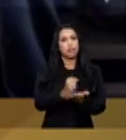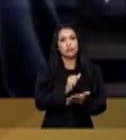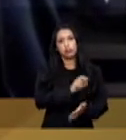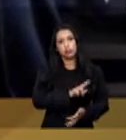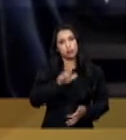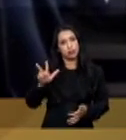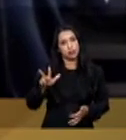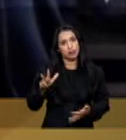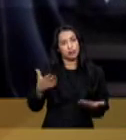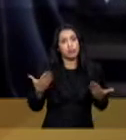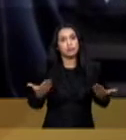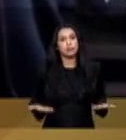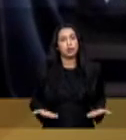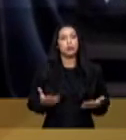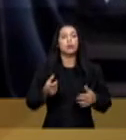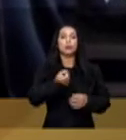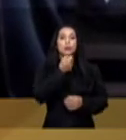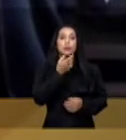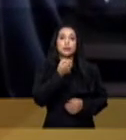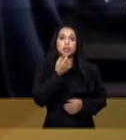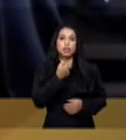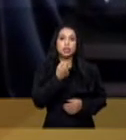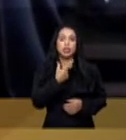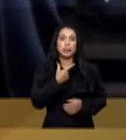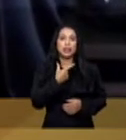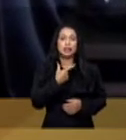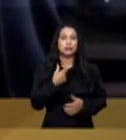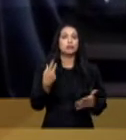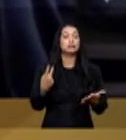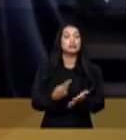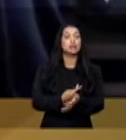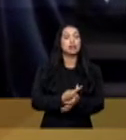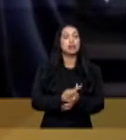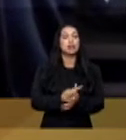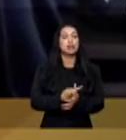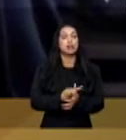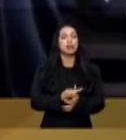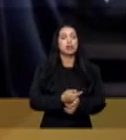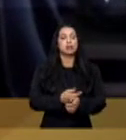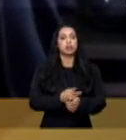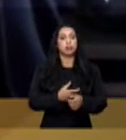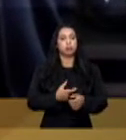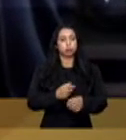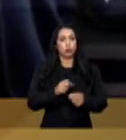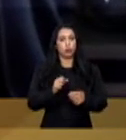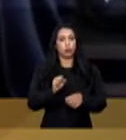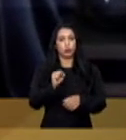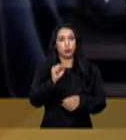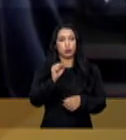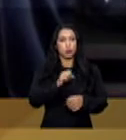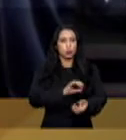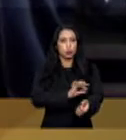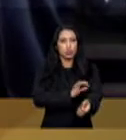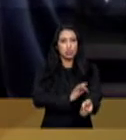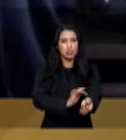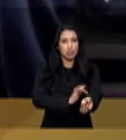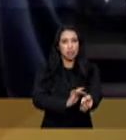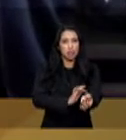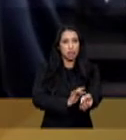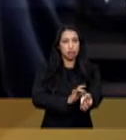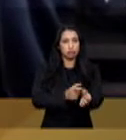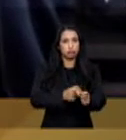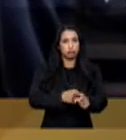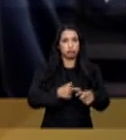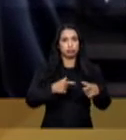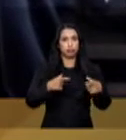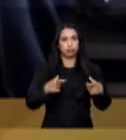Anvisa. O medicamento é um vasodilatador também utilizado para tratamento de disfunção